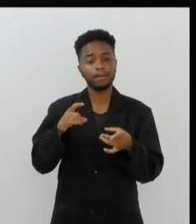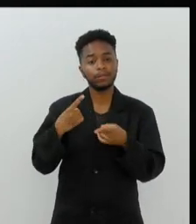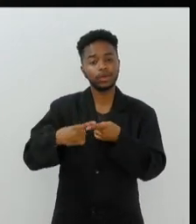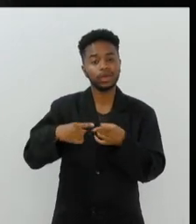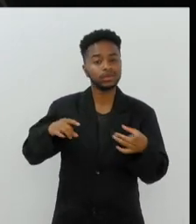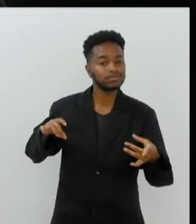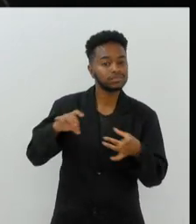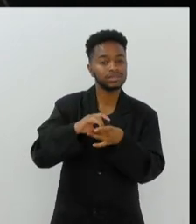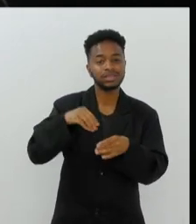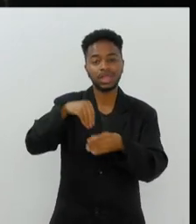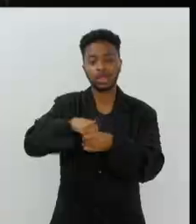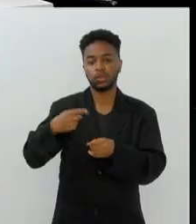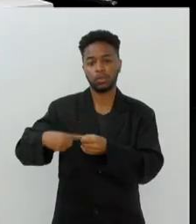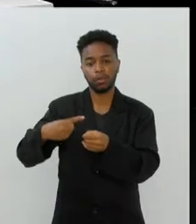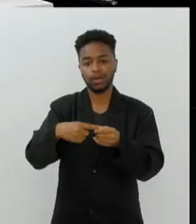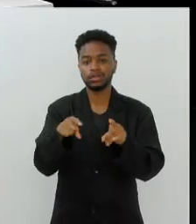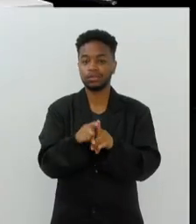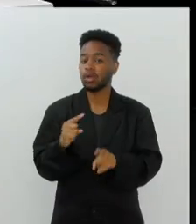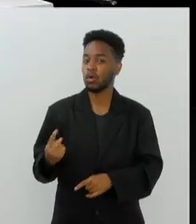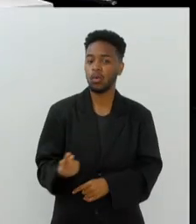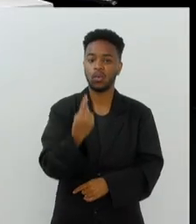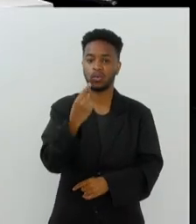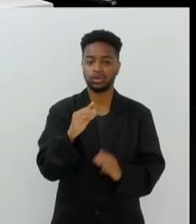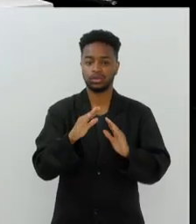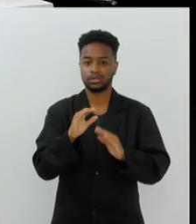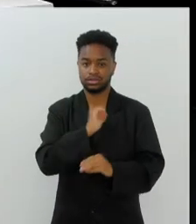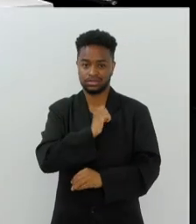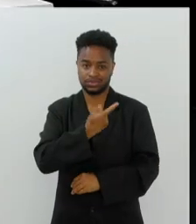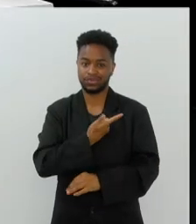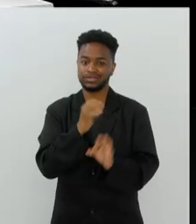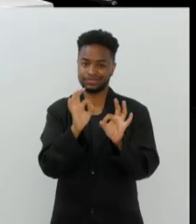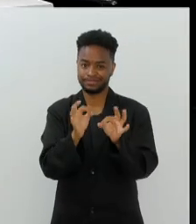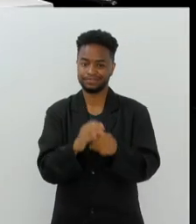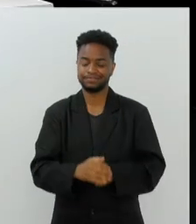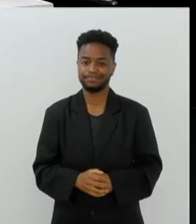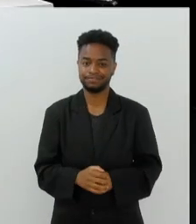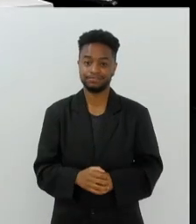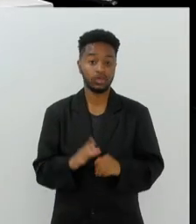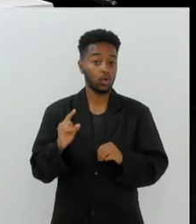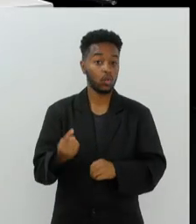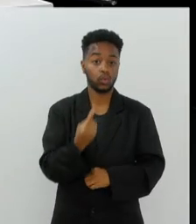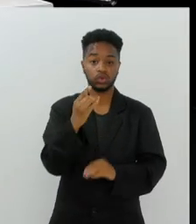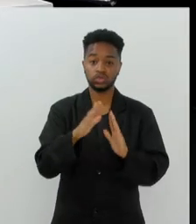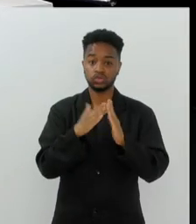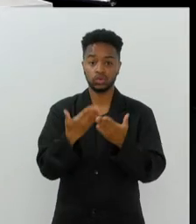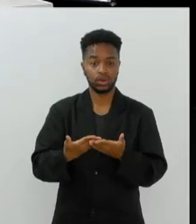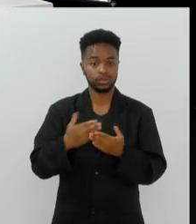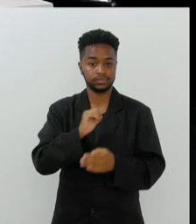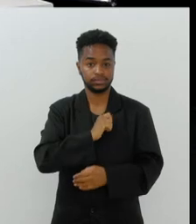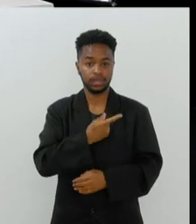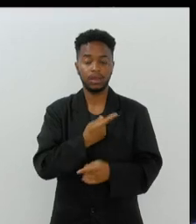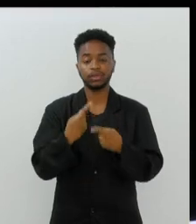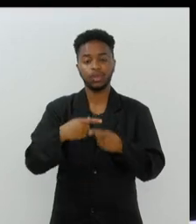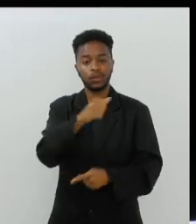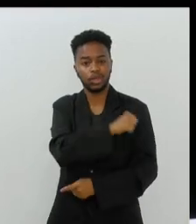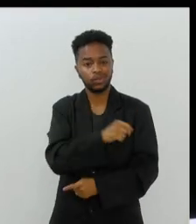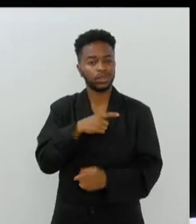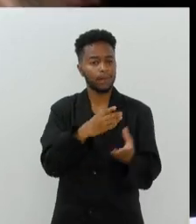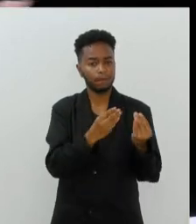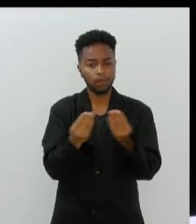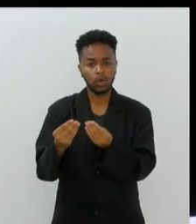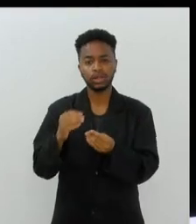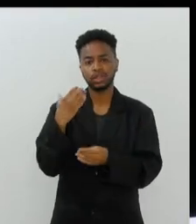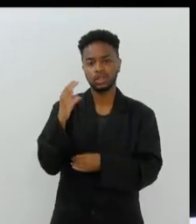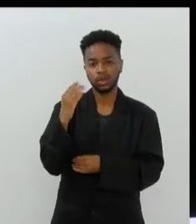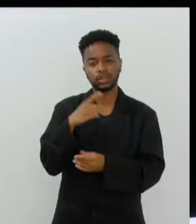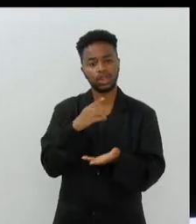ela é encravada no meio do bairro. Né? E a única de São Gonçalo. Sim. É a única escola de samba, você vê, no Rio tem um